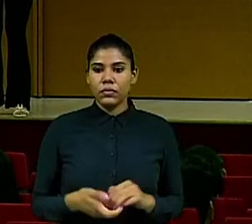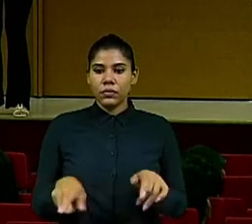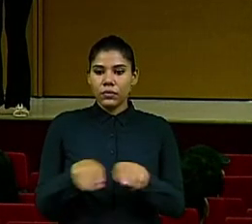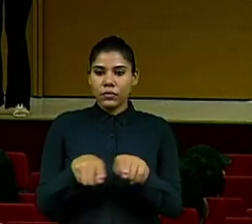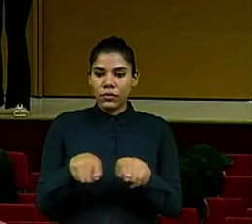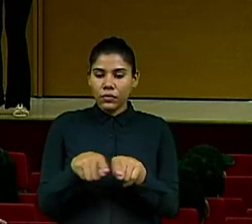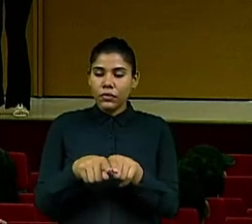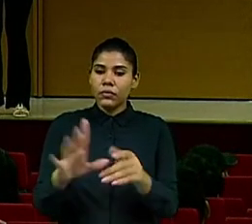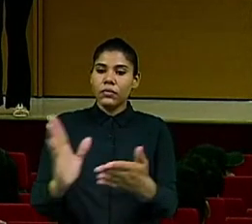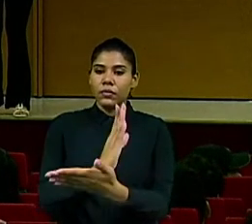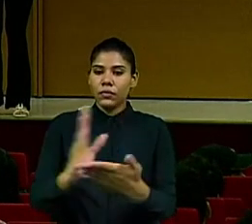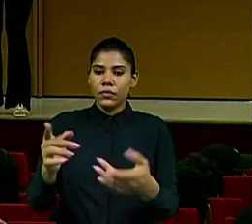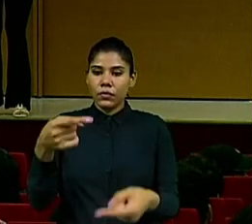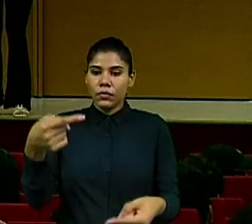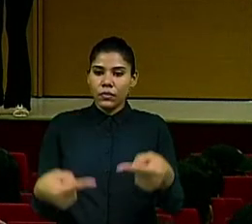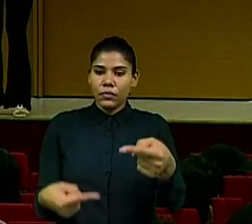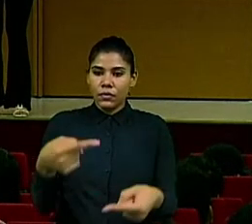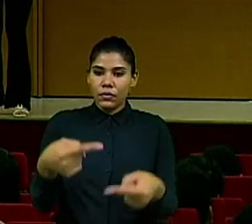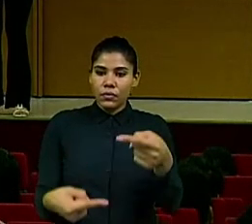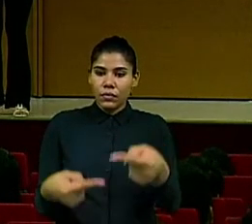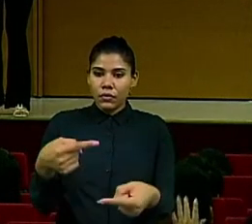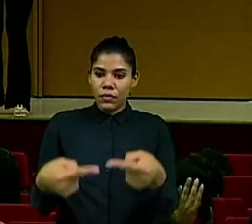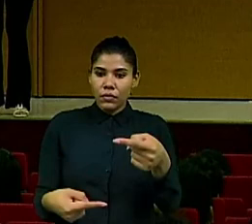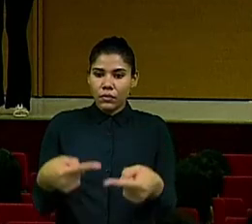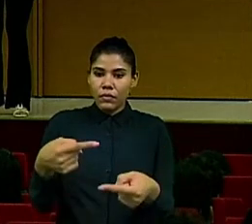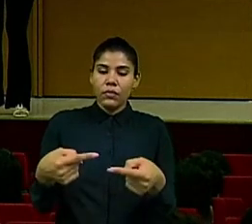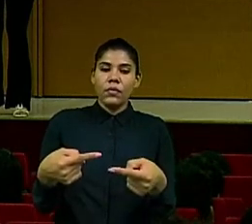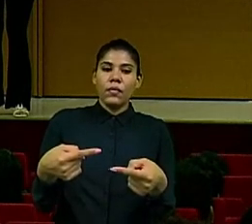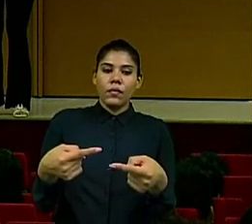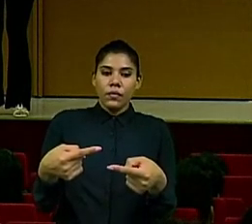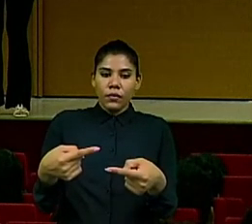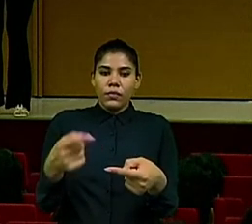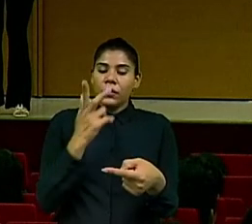com algumas políticas enfim adotadas que acabam